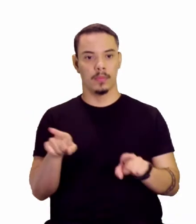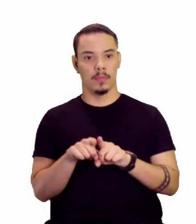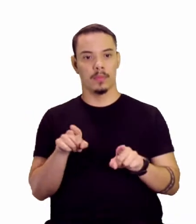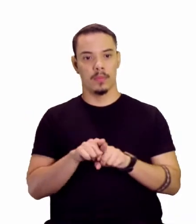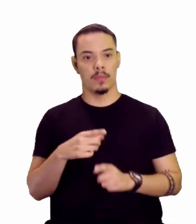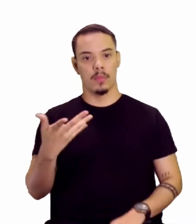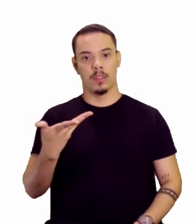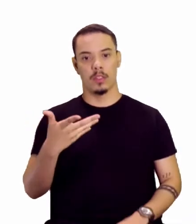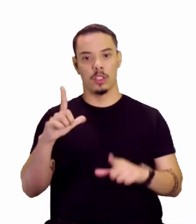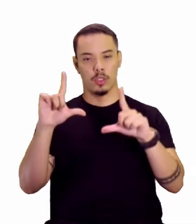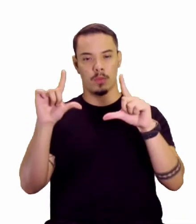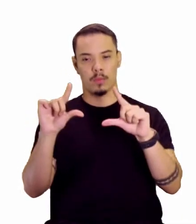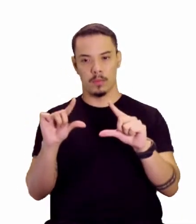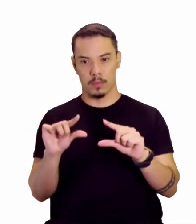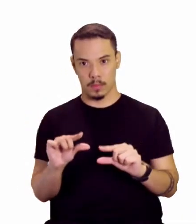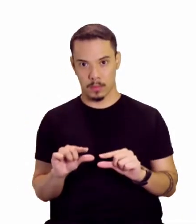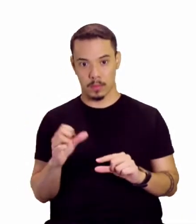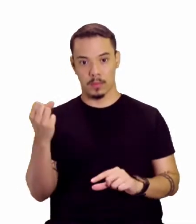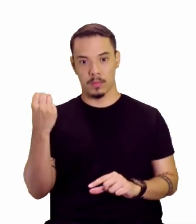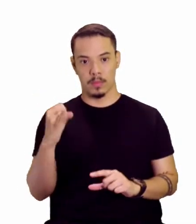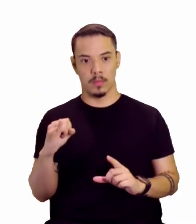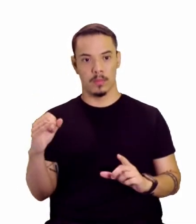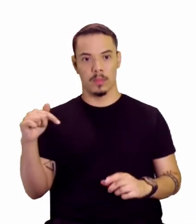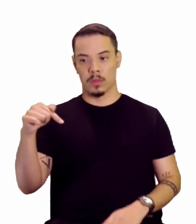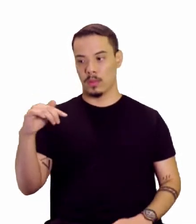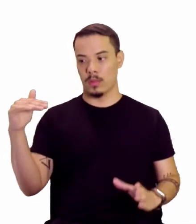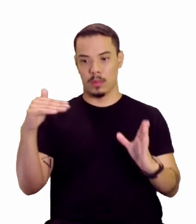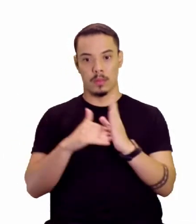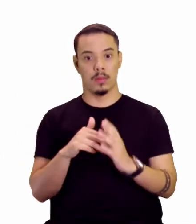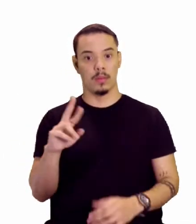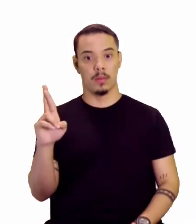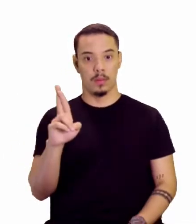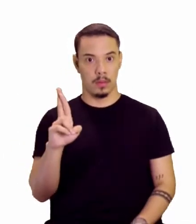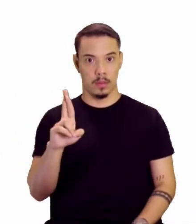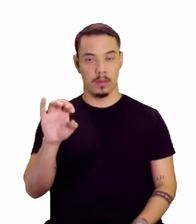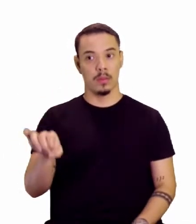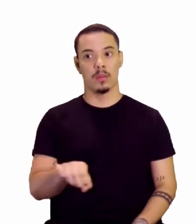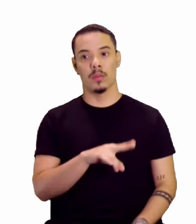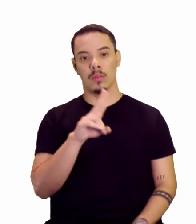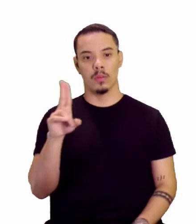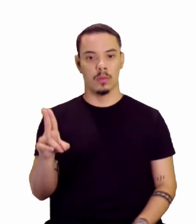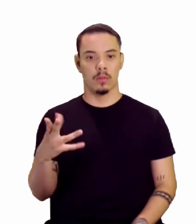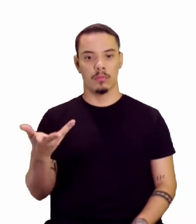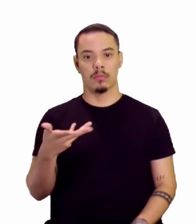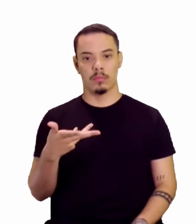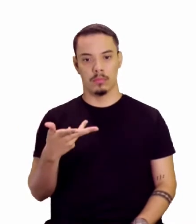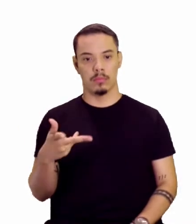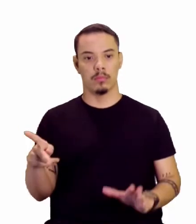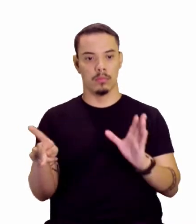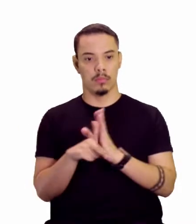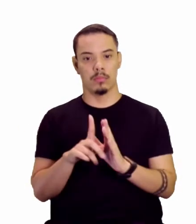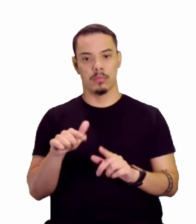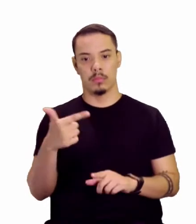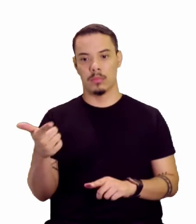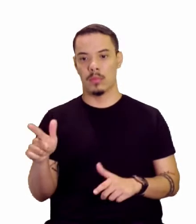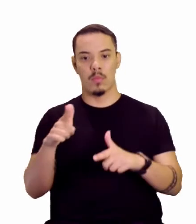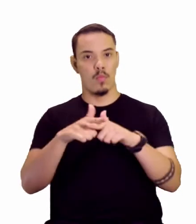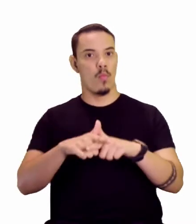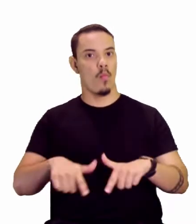diminuiu quando ela passou do ponto Q até o ponto R? Ou a aceleração da bola no ponto R é